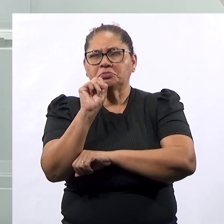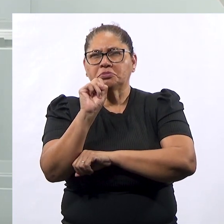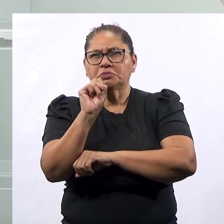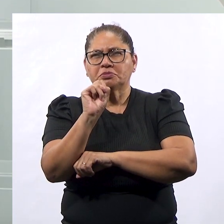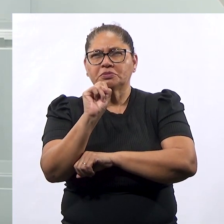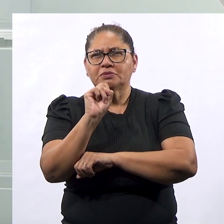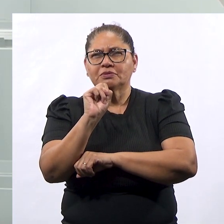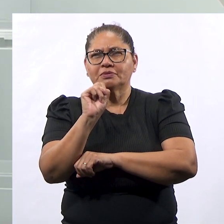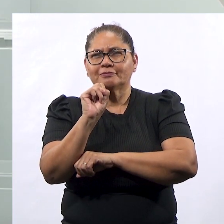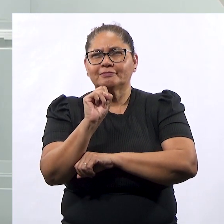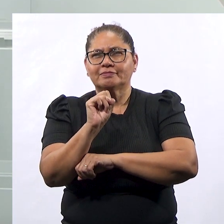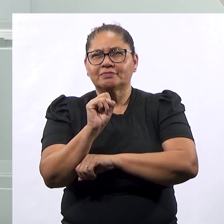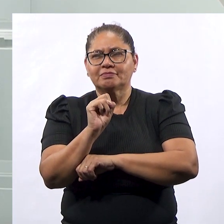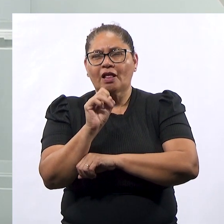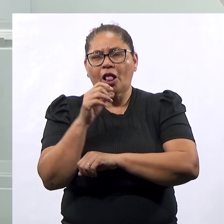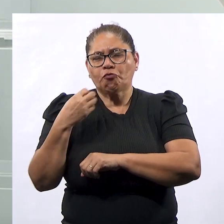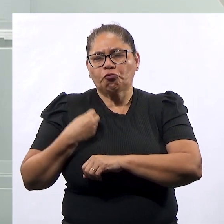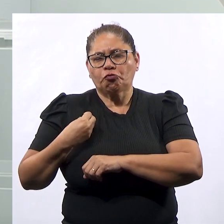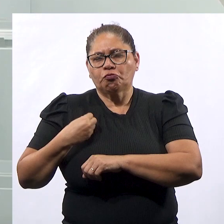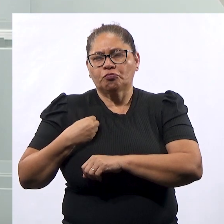segundinhos.